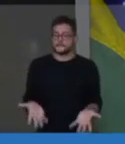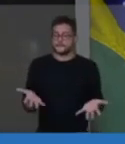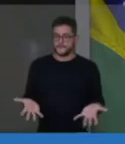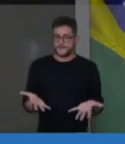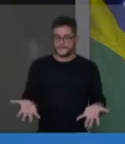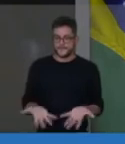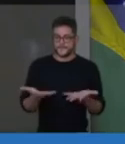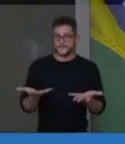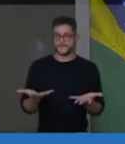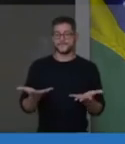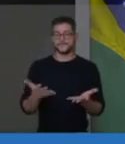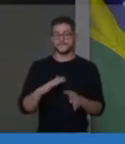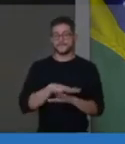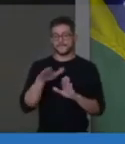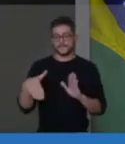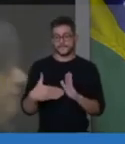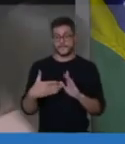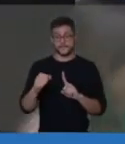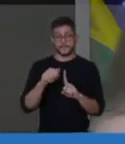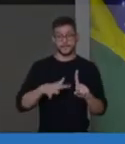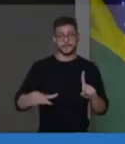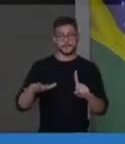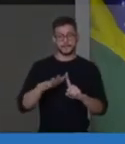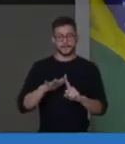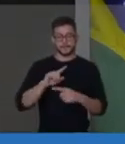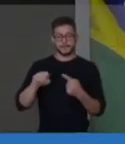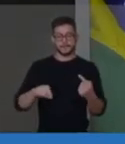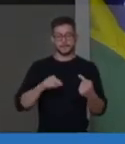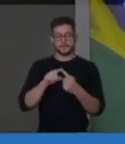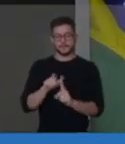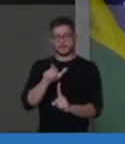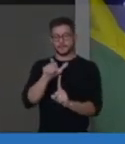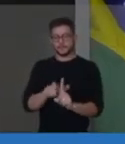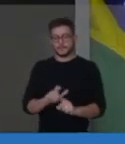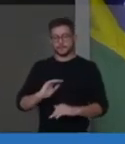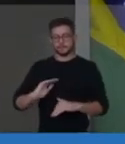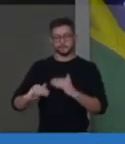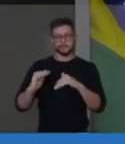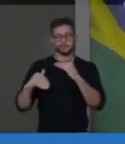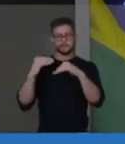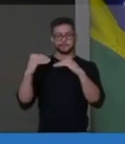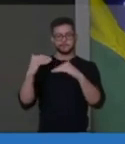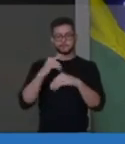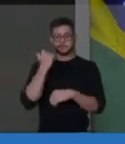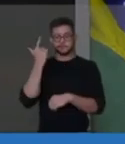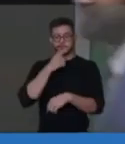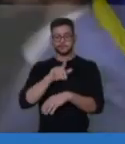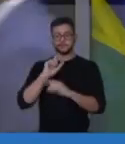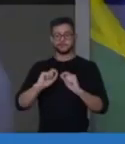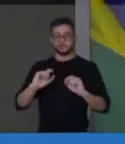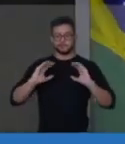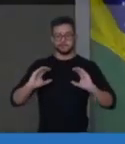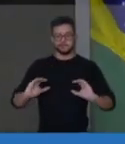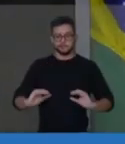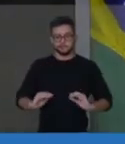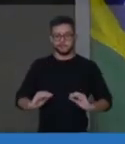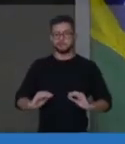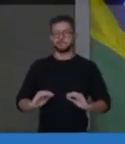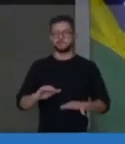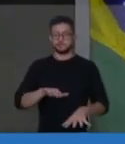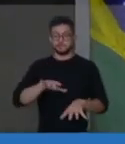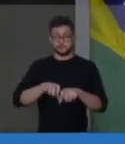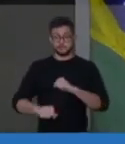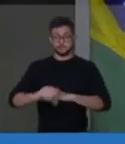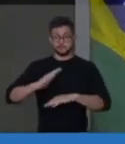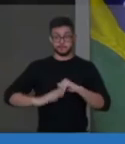a colaboração da sociedade, visando ao pleno desenvolvimento da pessoa, seu preparo para o exercício da cidadania e sua qualificação